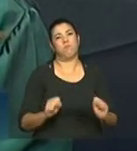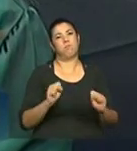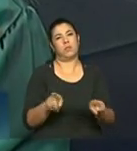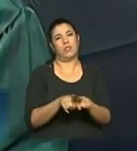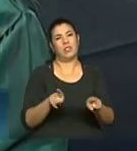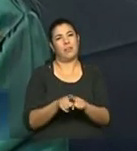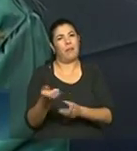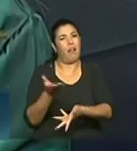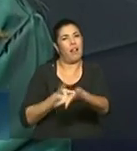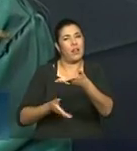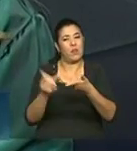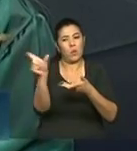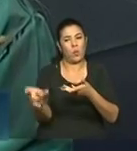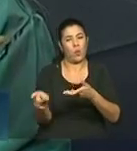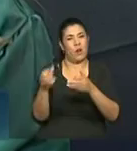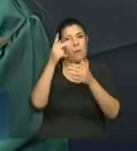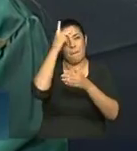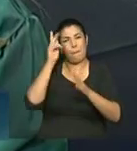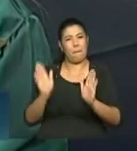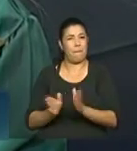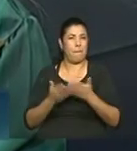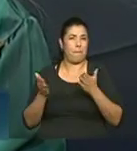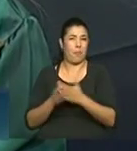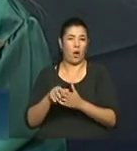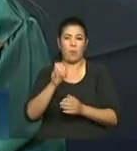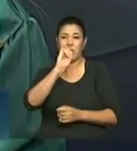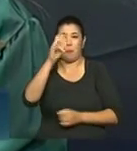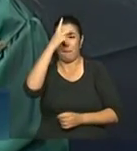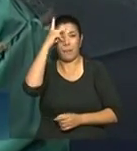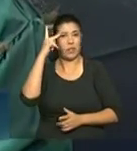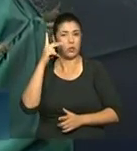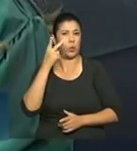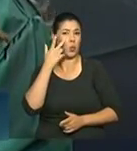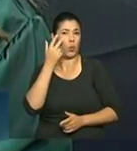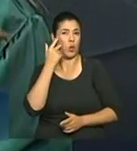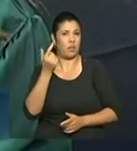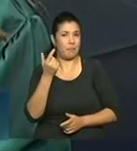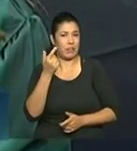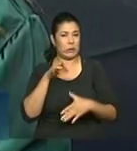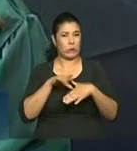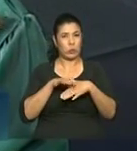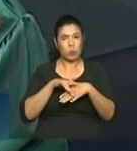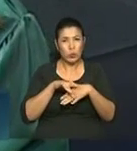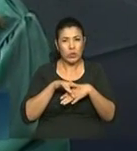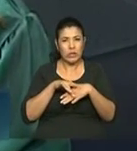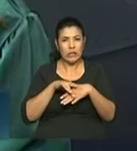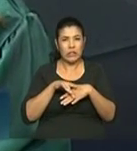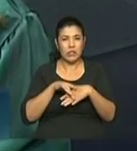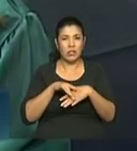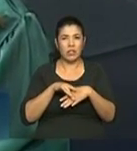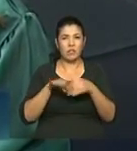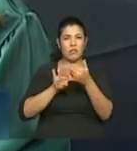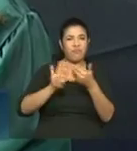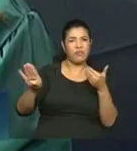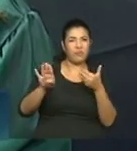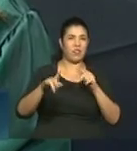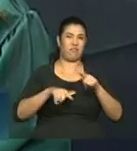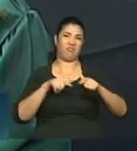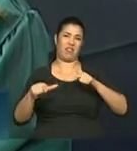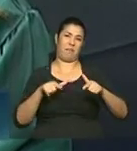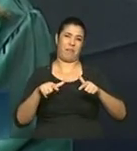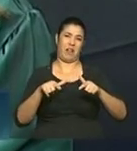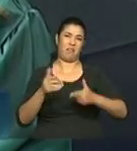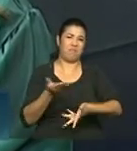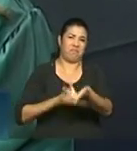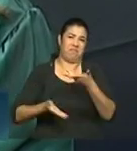à pobreza, porque ela tira o indivíduo do mercado de trabalho pela incapacidade. Muitas das incapacidades são